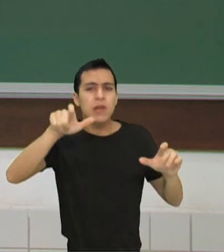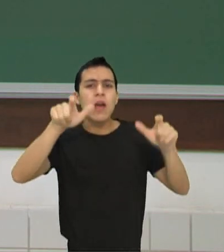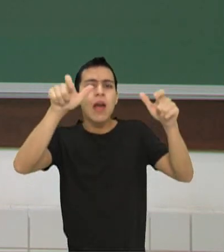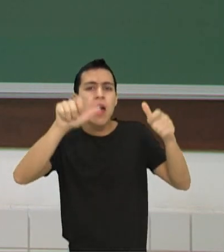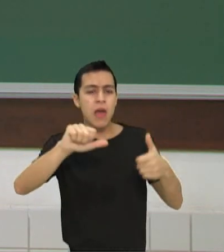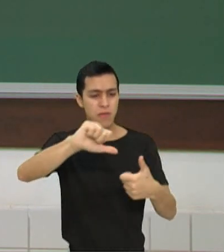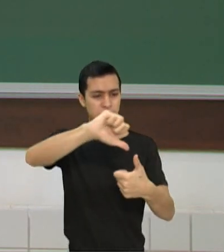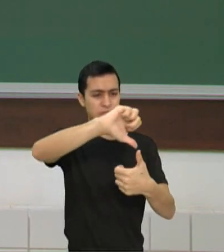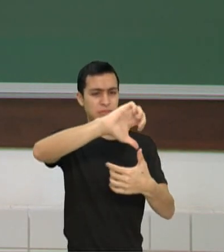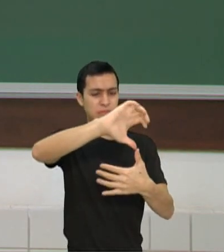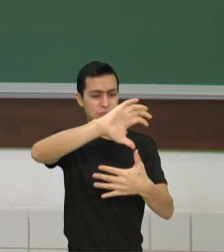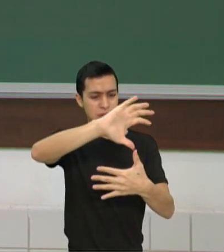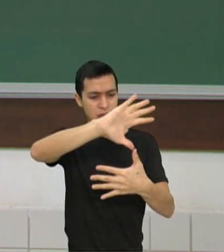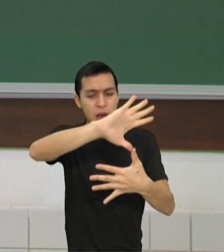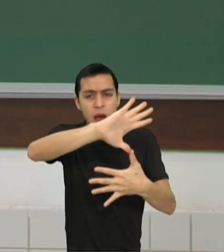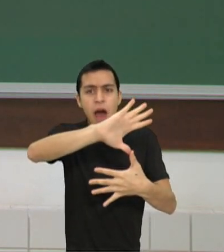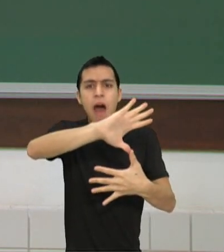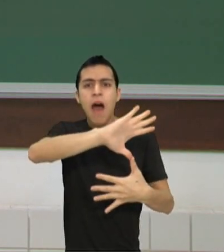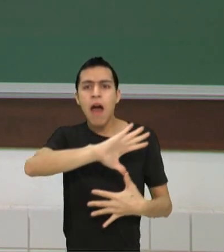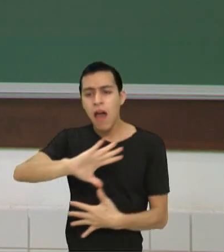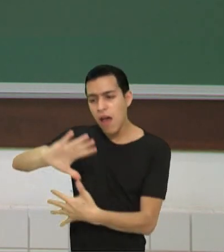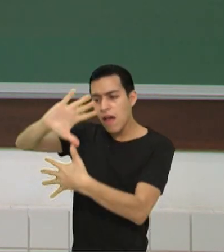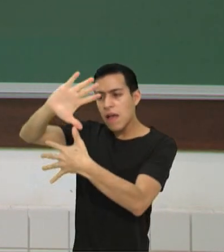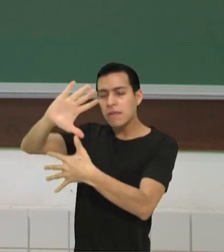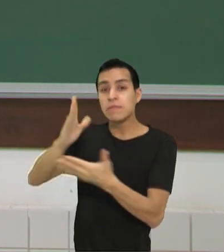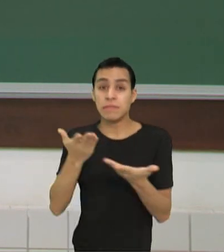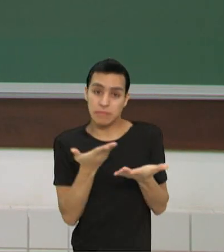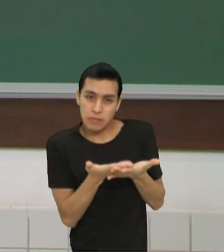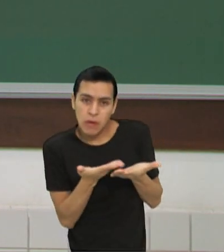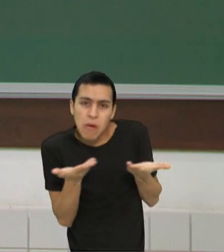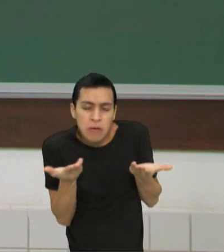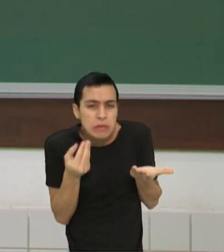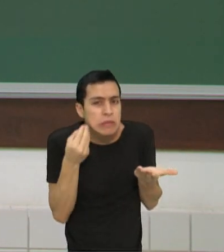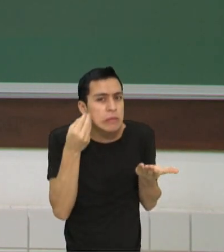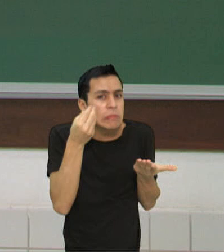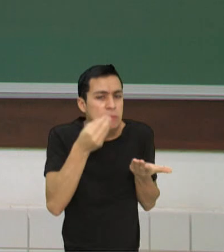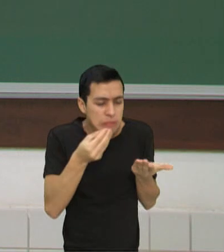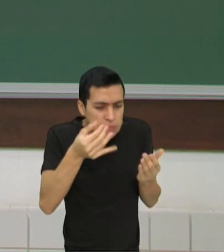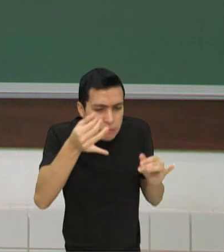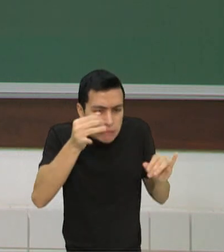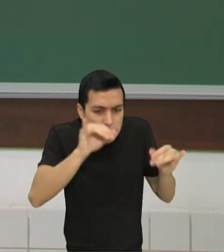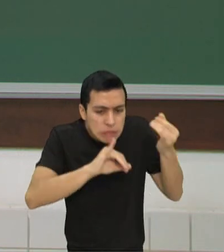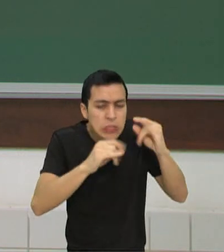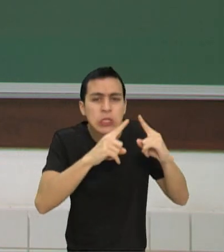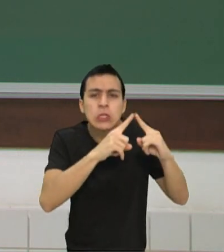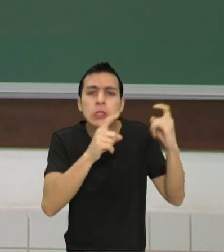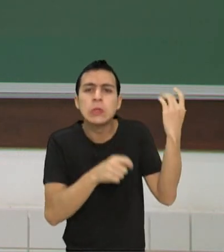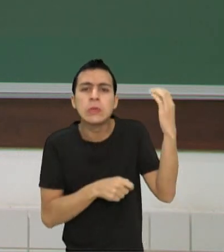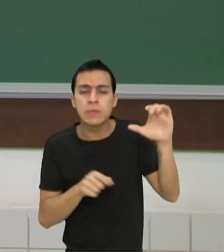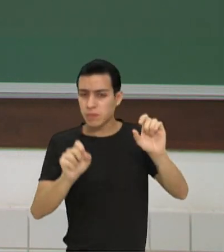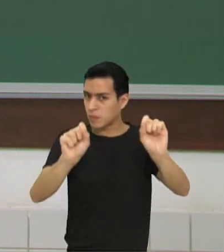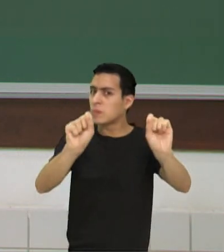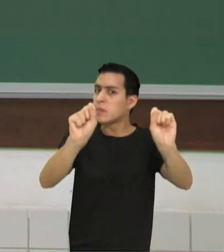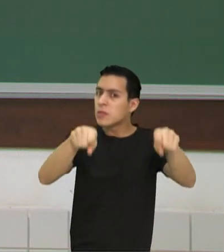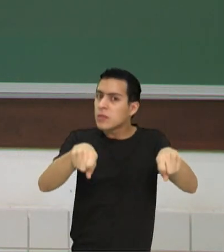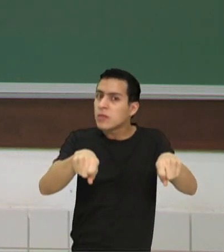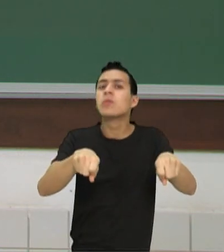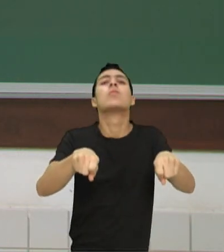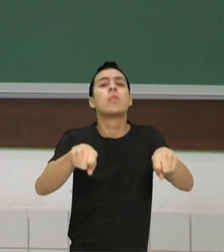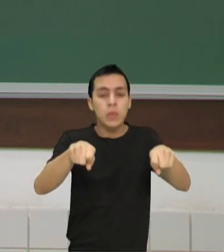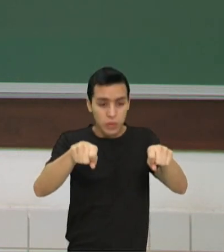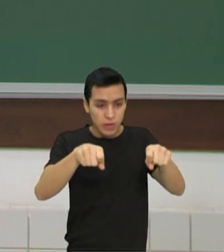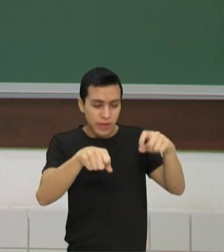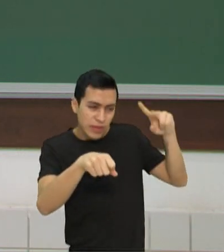só que hoje a aula vai ter experimento científico. Experimento científico, prof? Sim, experimento científico dentro